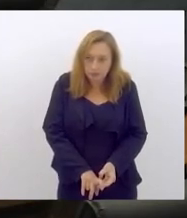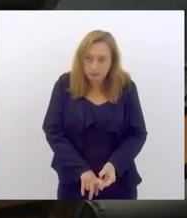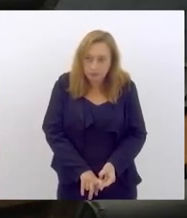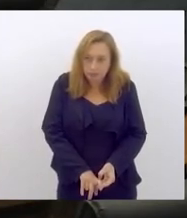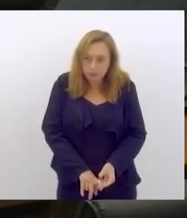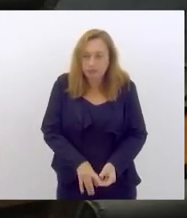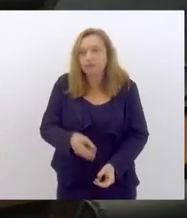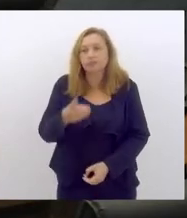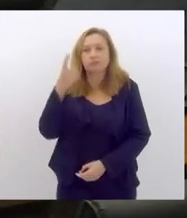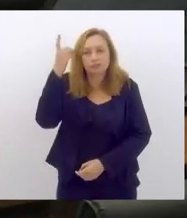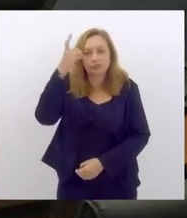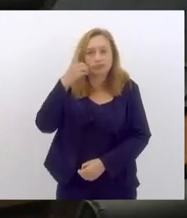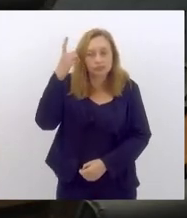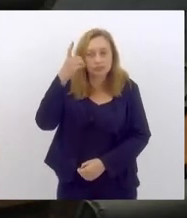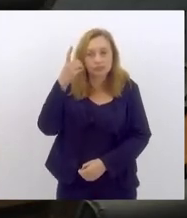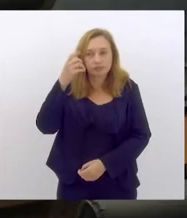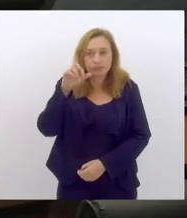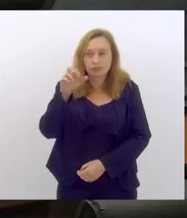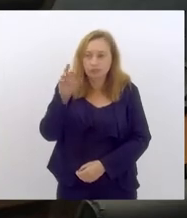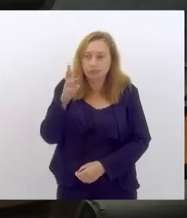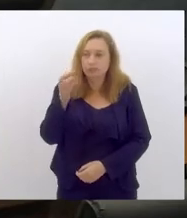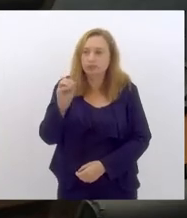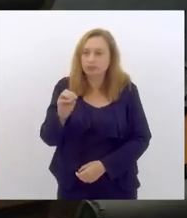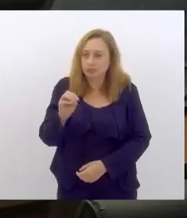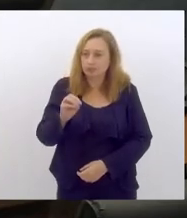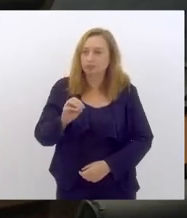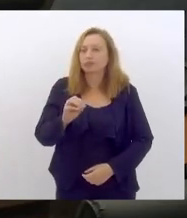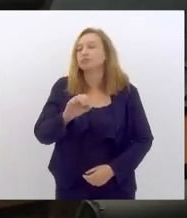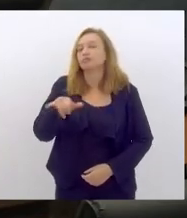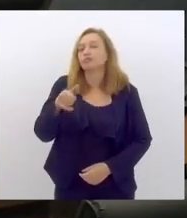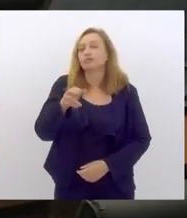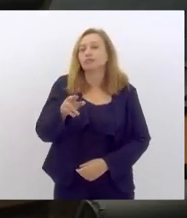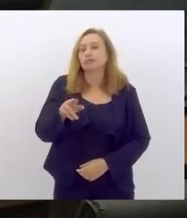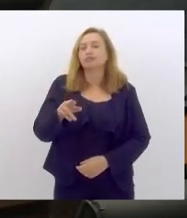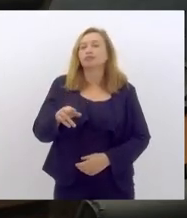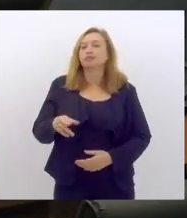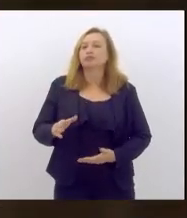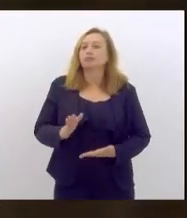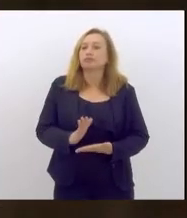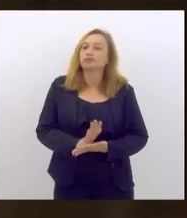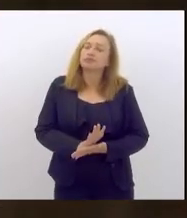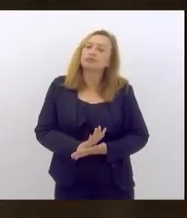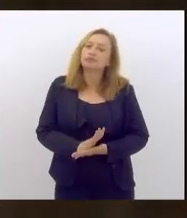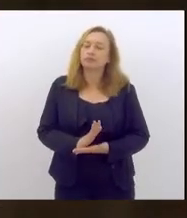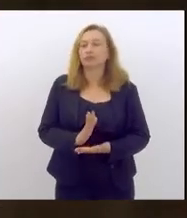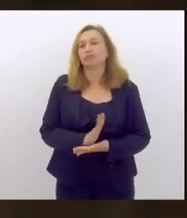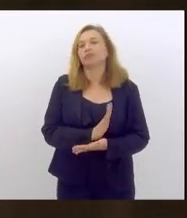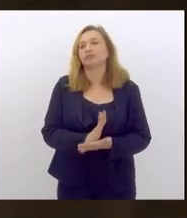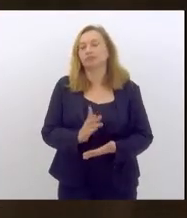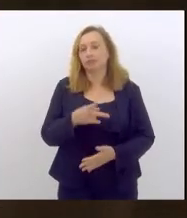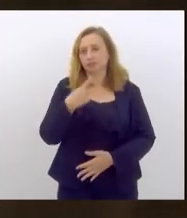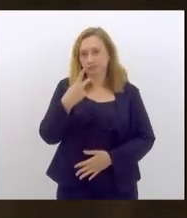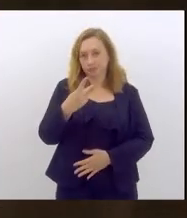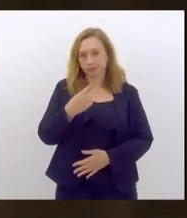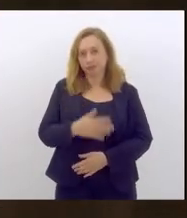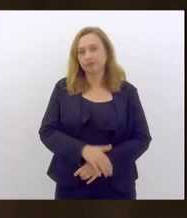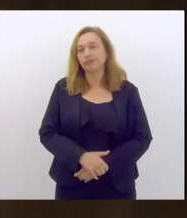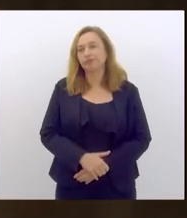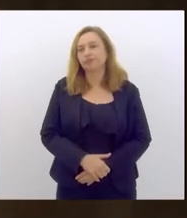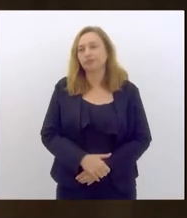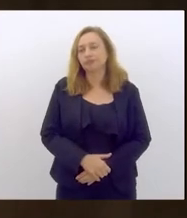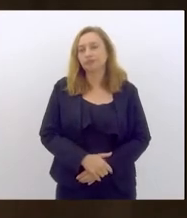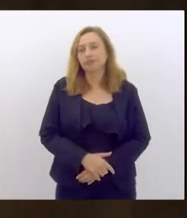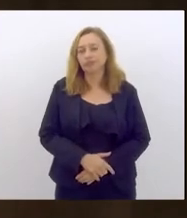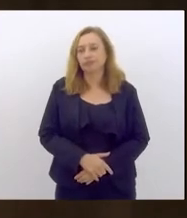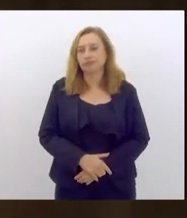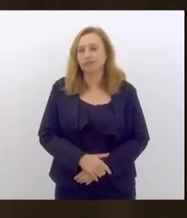Deputado Eurico Júnior, eu quero fazer algumas declarações de voto embutidas nesta única